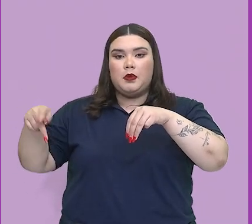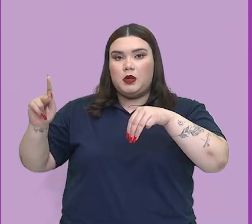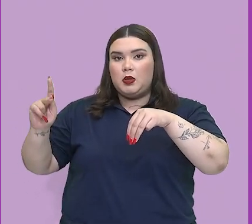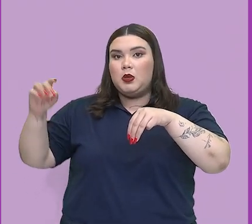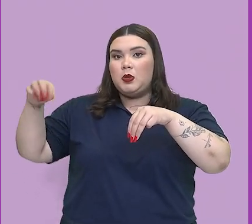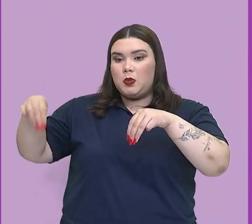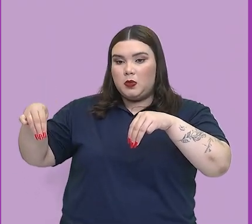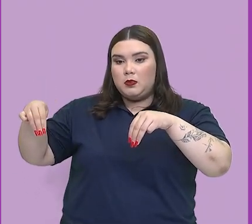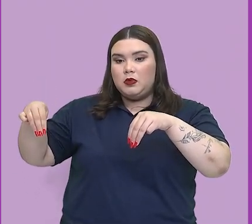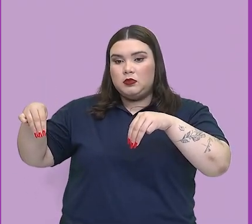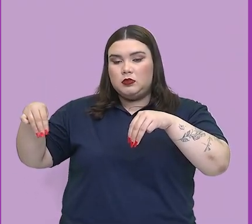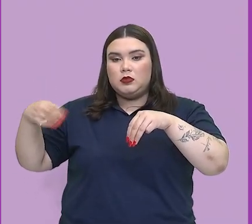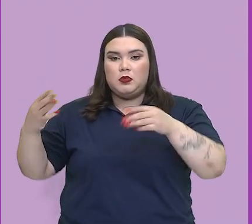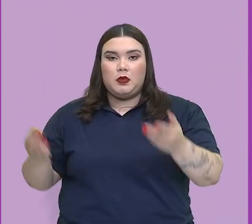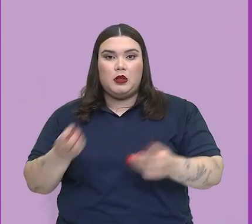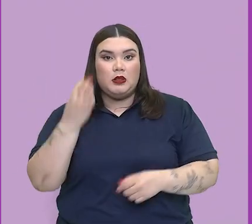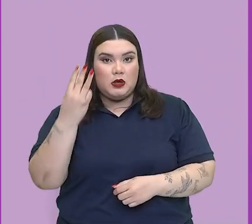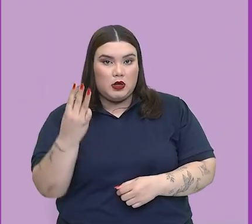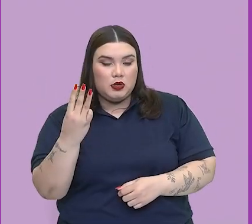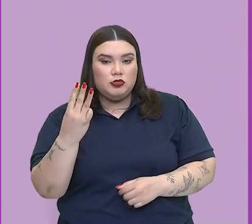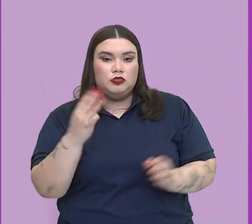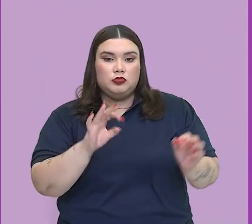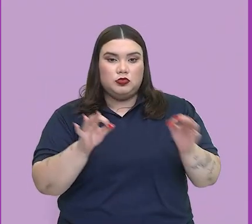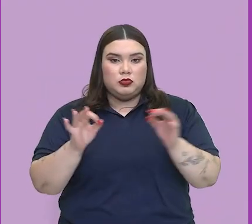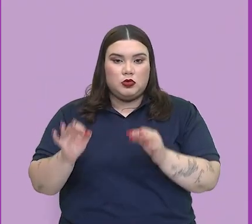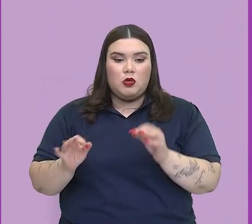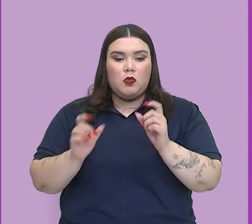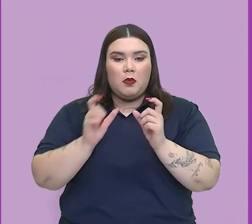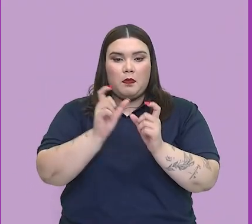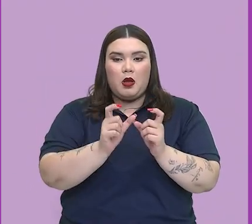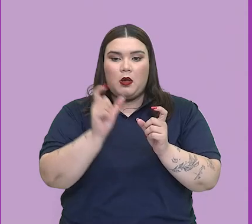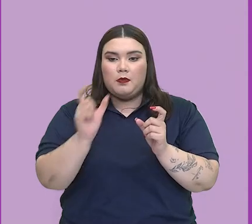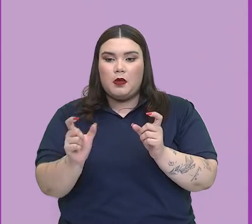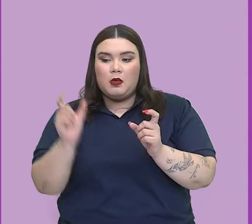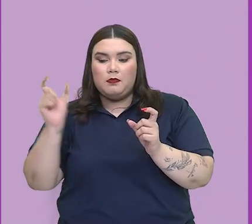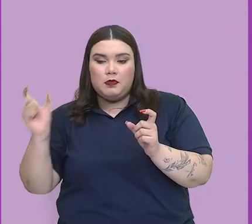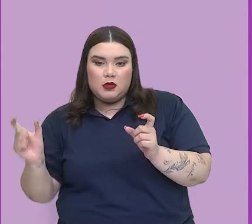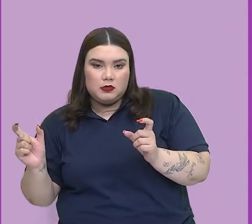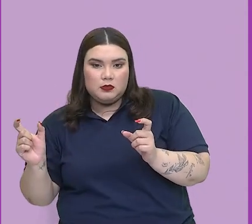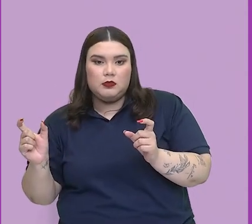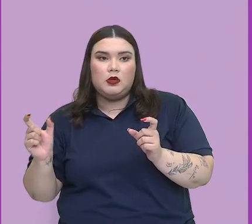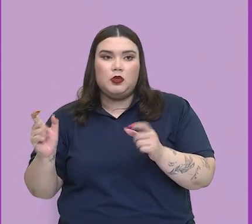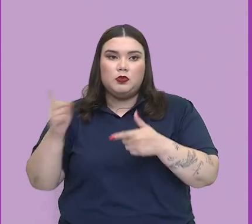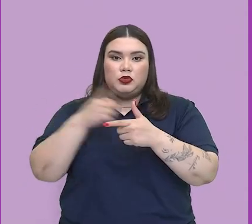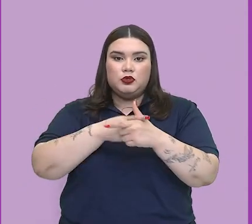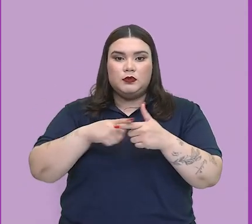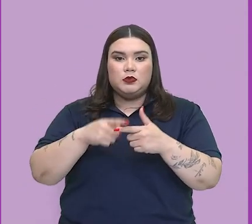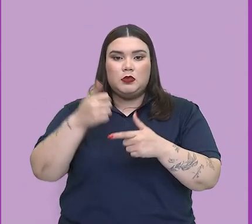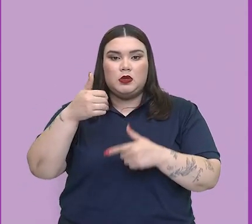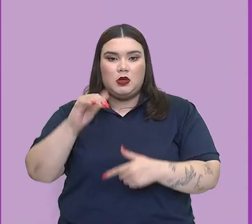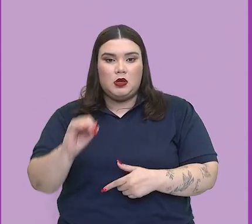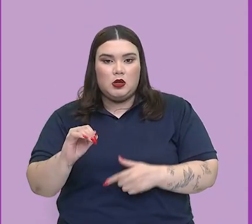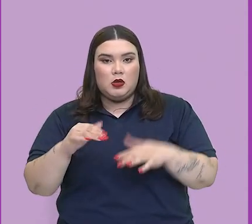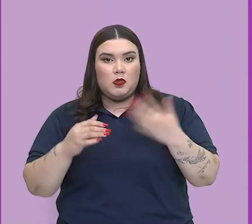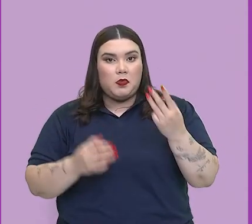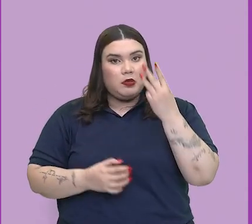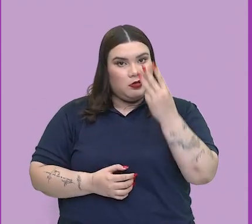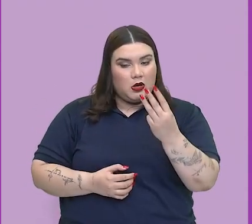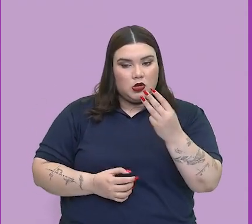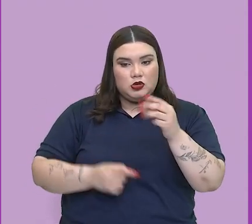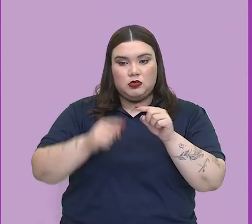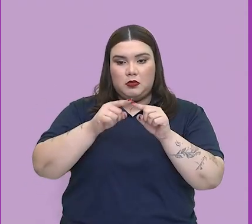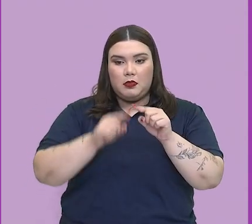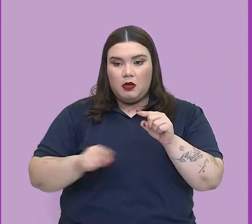Cada salto é uma divisão por 10. Como eu dei 3 saltos, né? Então, a divisão foi feita por